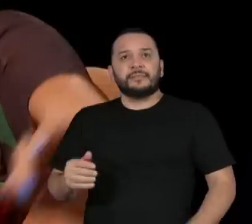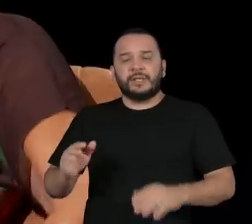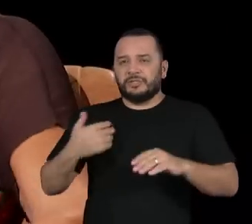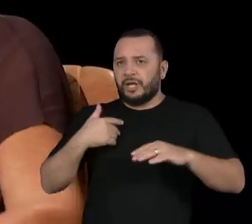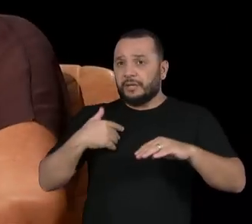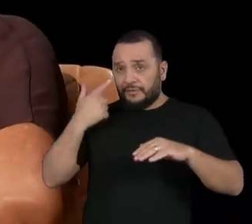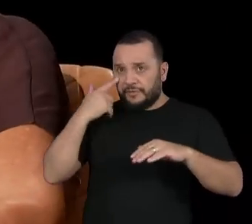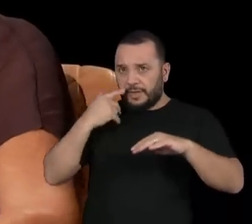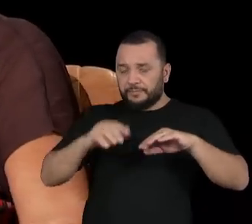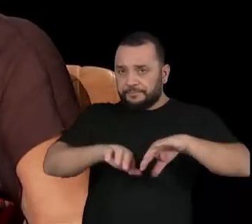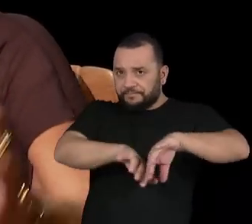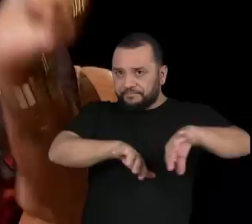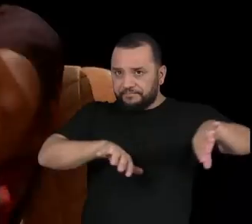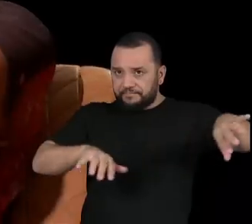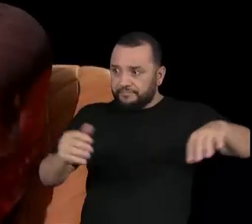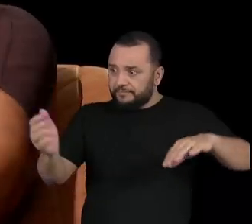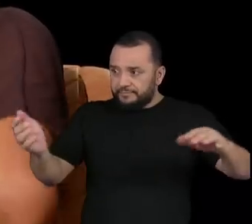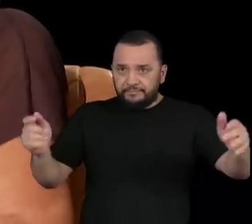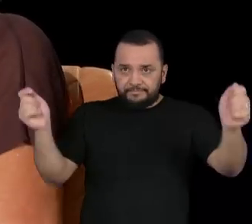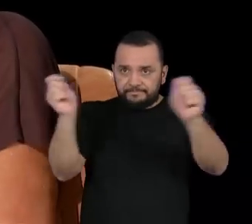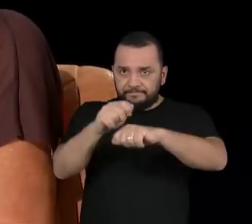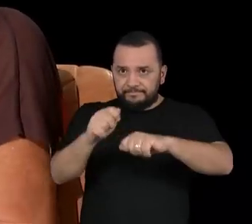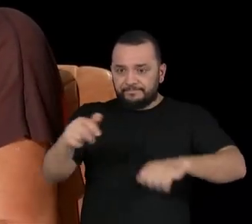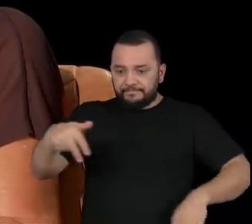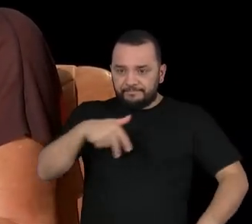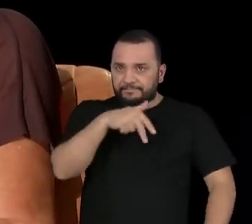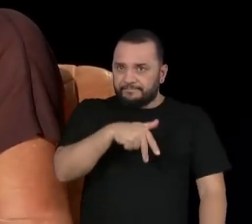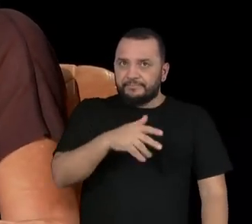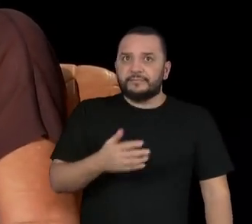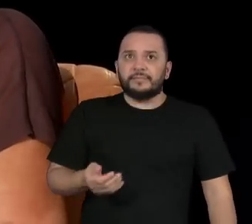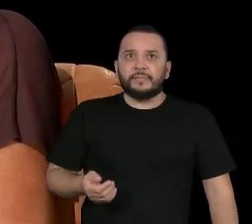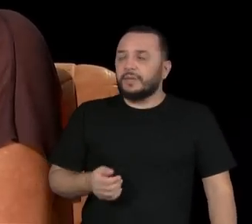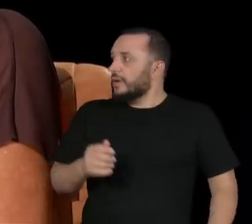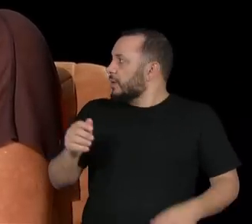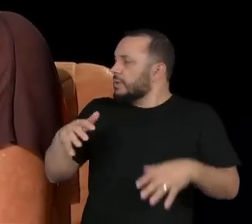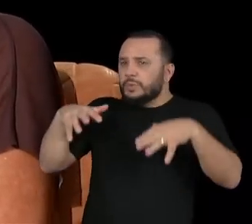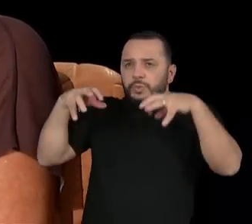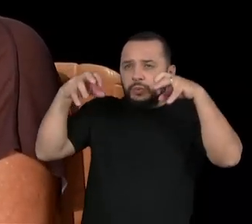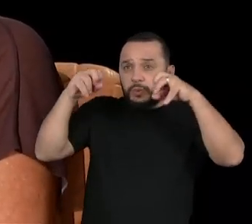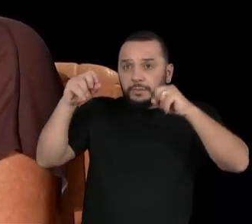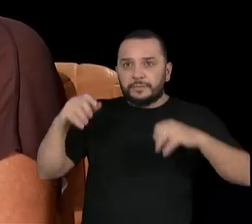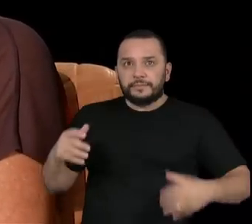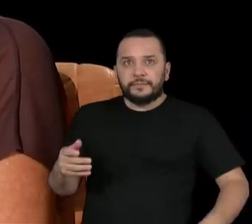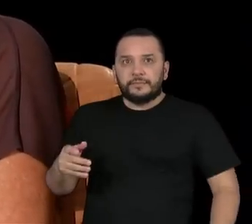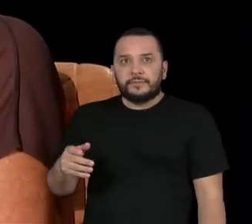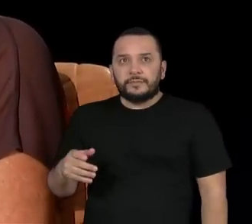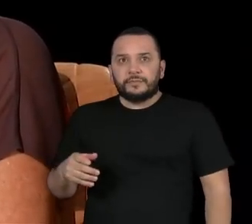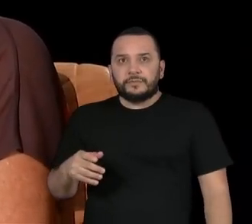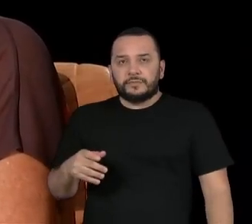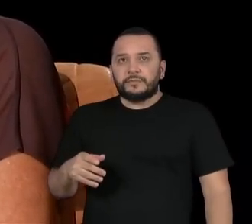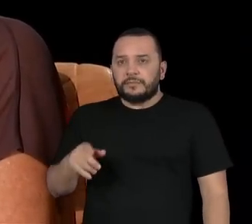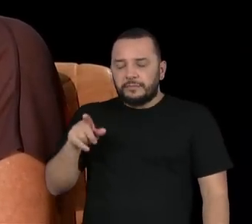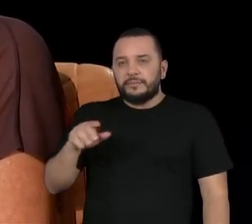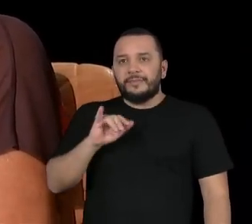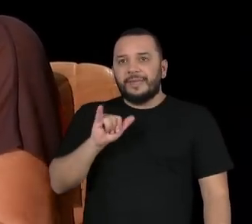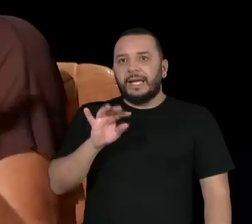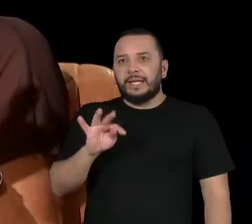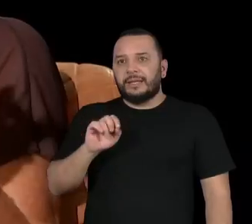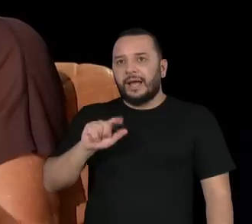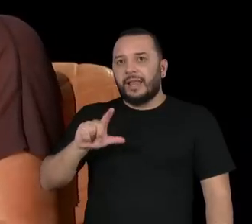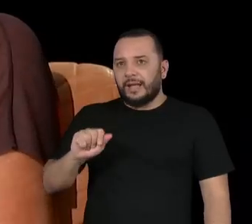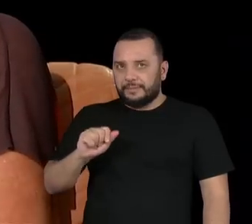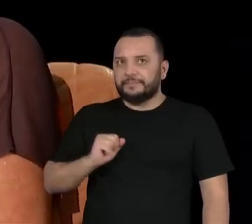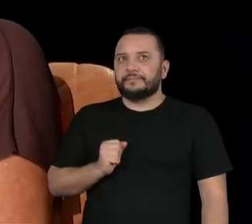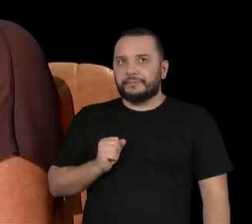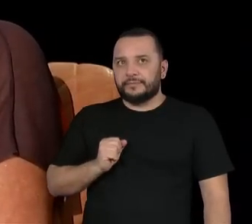pano, me botou lá dentro, fechou o pano, eu lá no escuro, e ele falou assim, Ítala, ele de